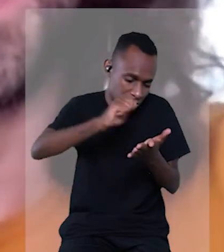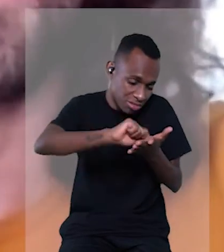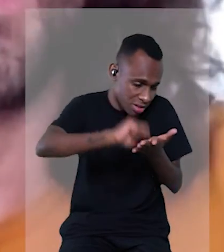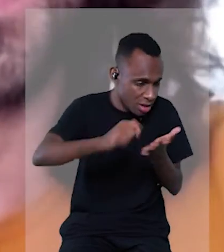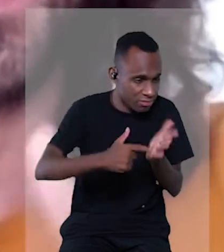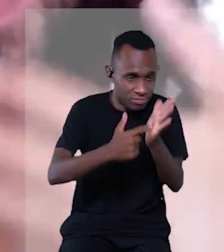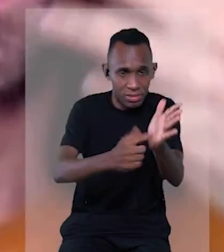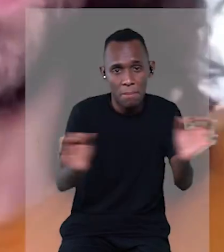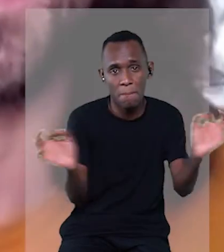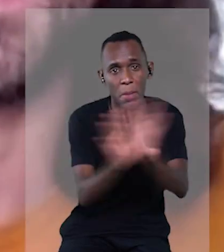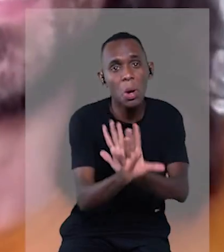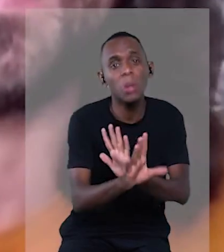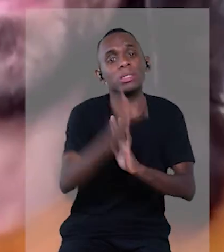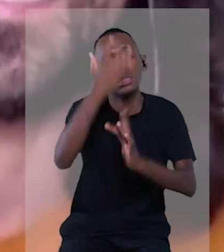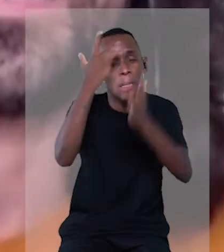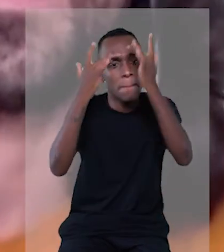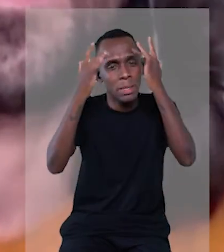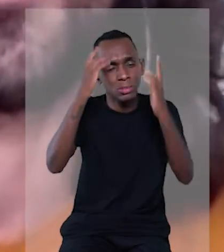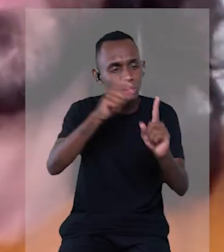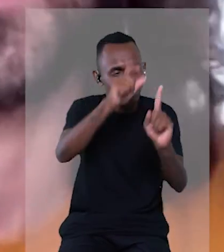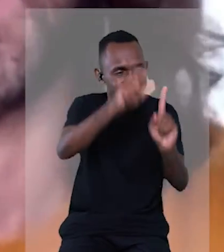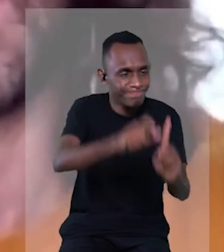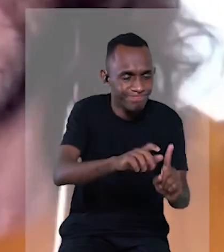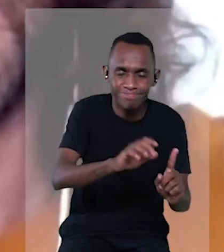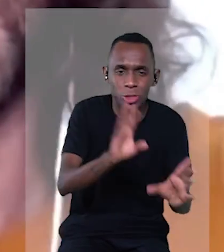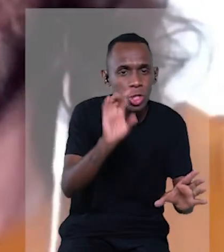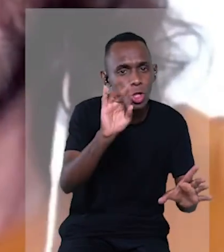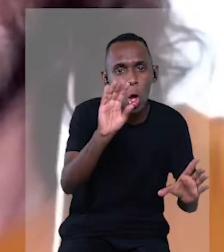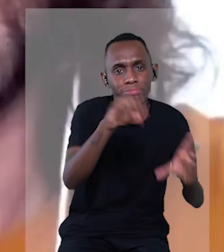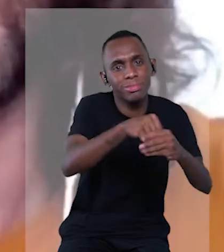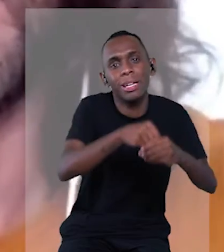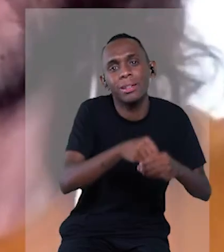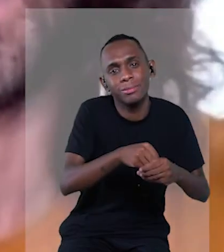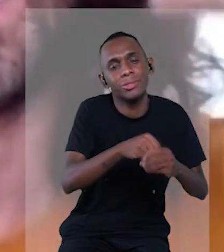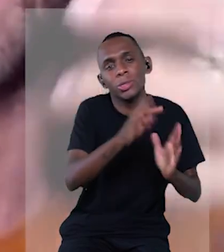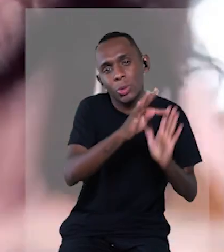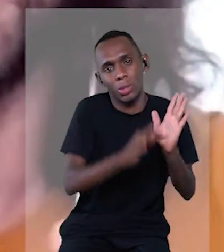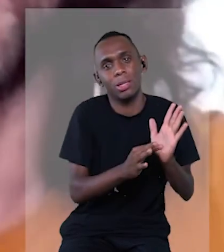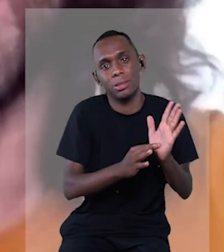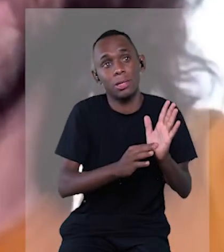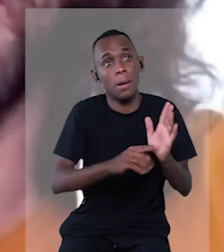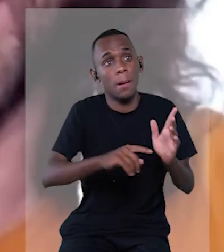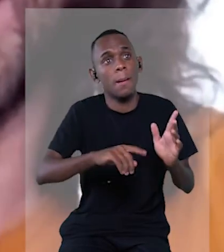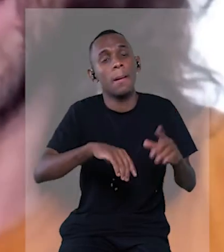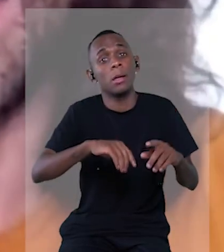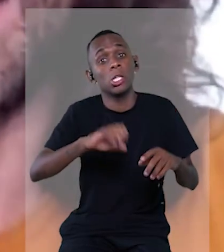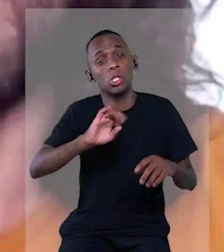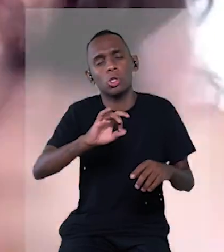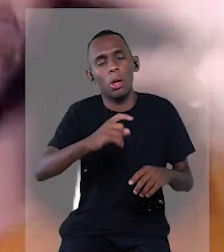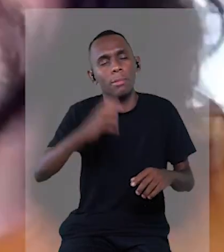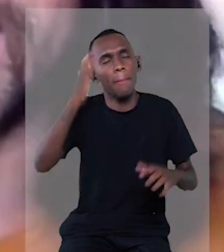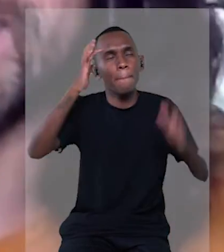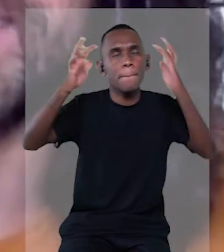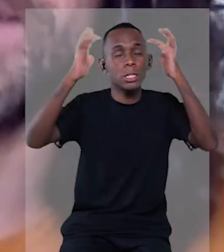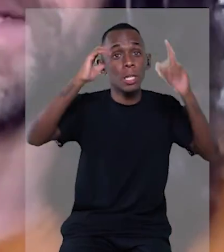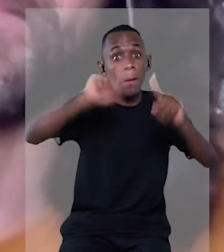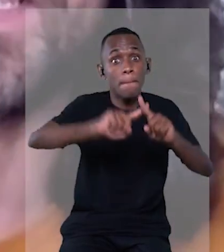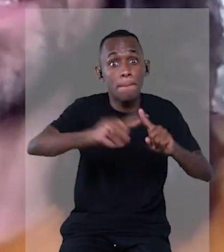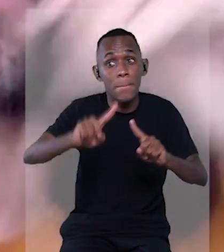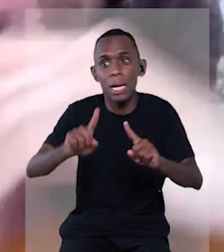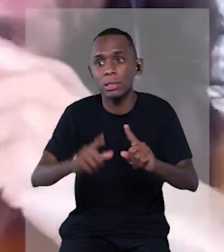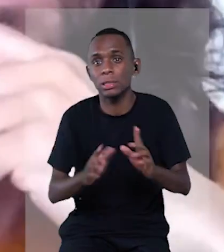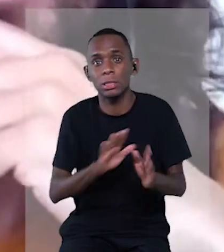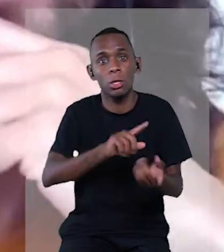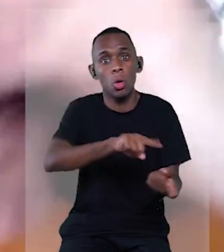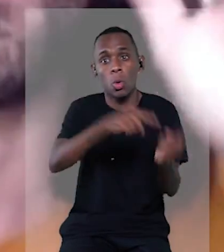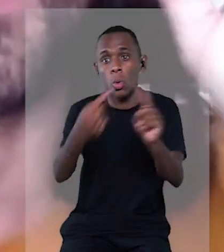a gente escreve e tá ali, né? Os personagens não se materializam, né? Você materializa dentro da